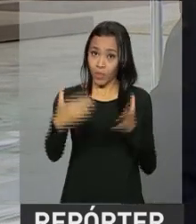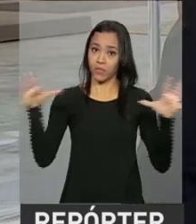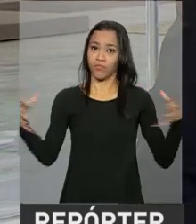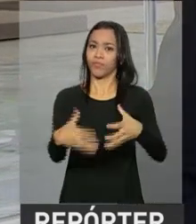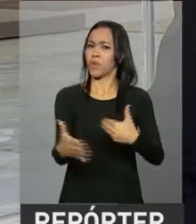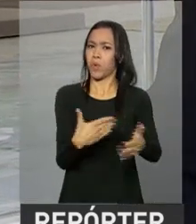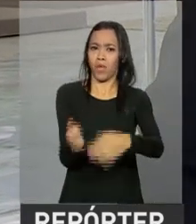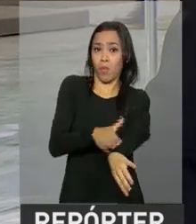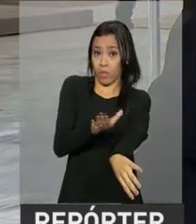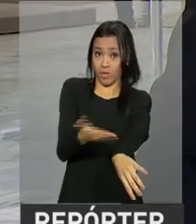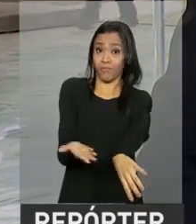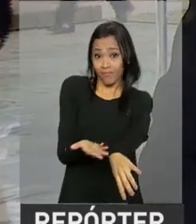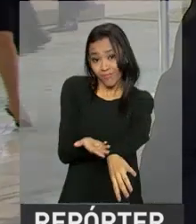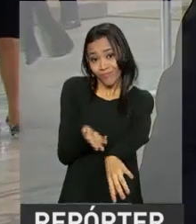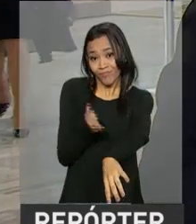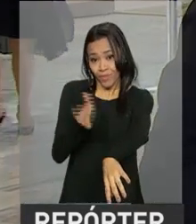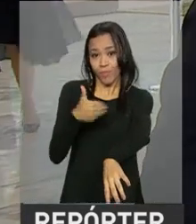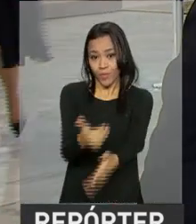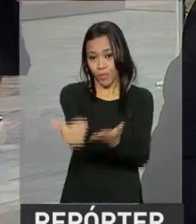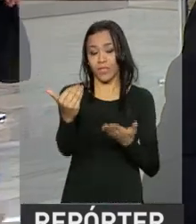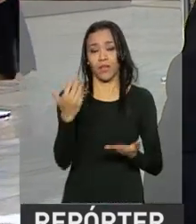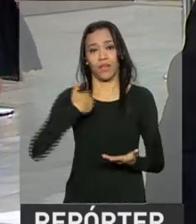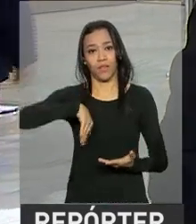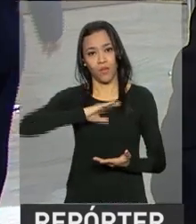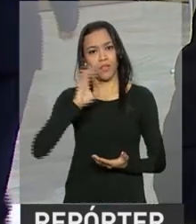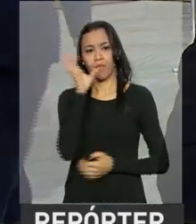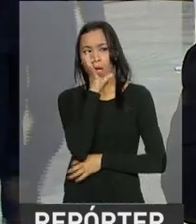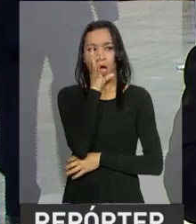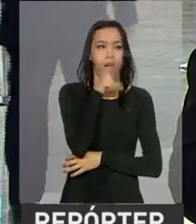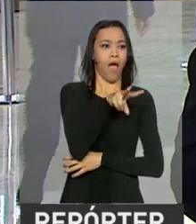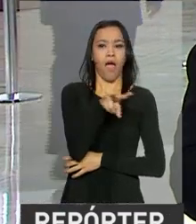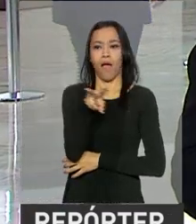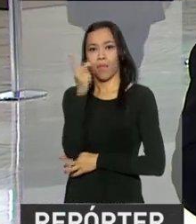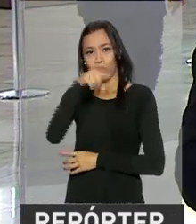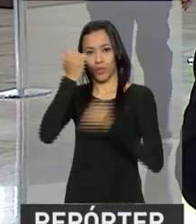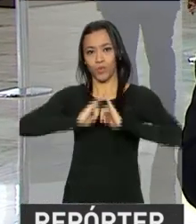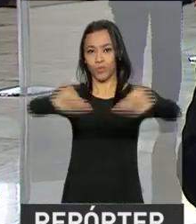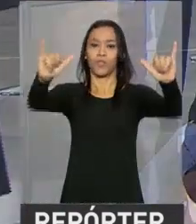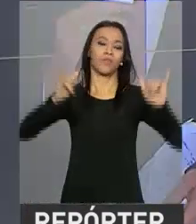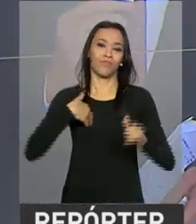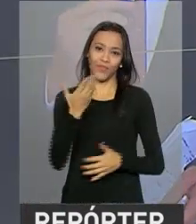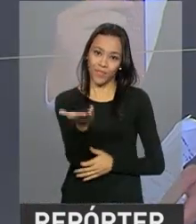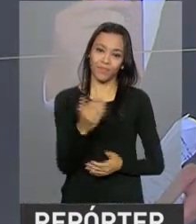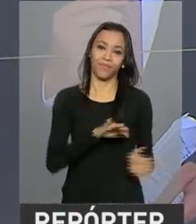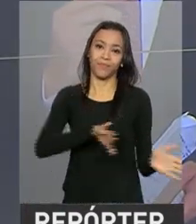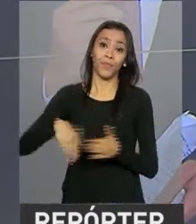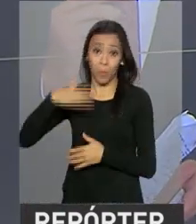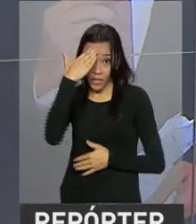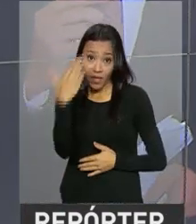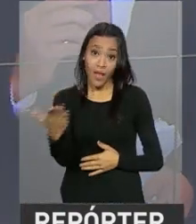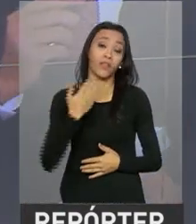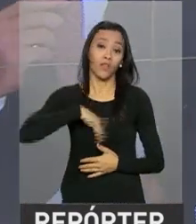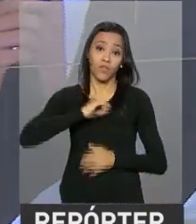a qualquer momento na verdade Já pode começar e a gente segue acompanhando tudo por aqui Daniele com você obrigada João Pedro Lembrando